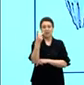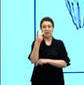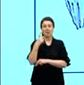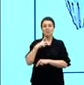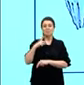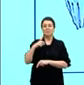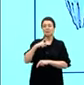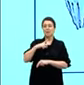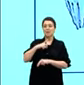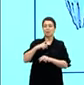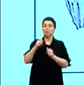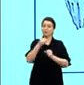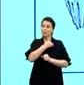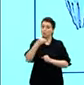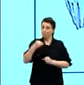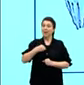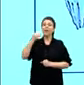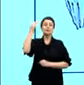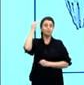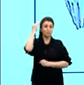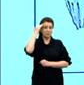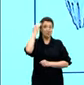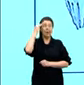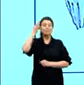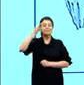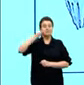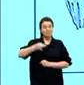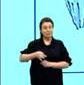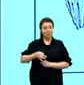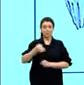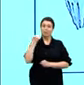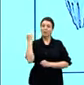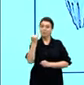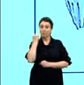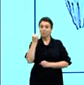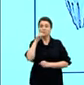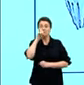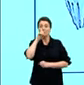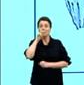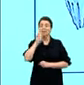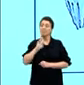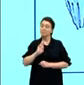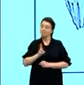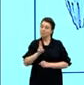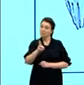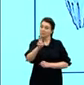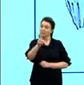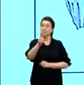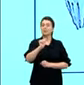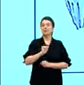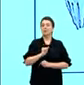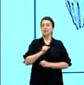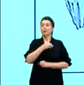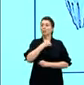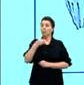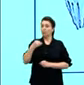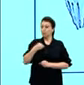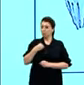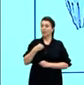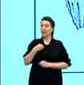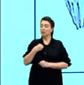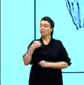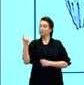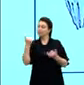acompanhamento médico lá vai dar tudo certo. Isso não é grave. É grave se não ocorrer um acompanhamento médico, tá? Então,